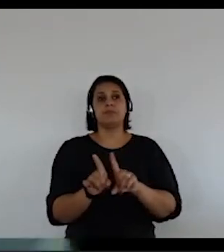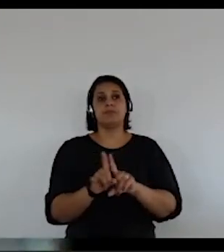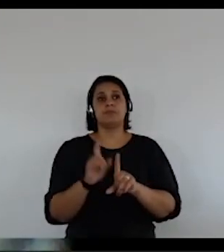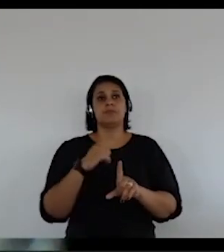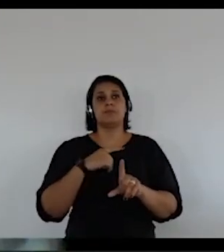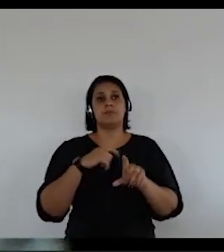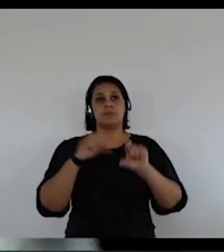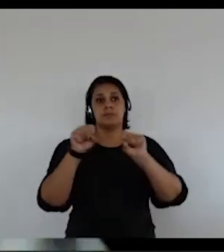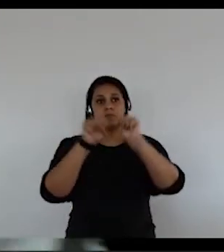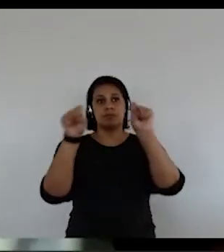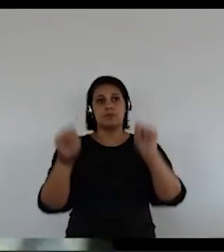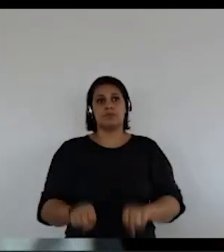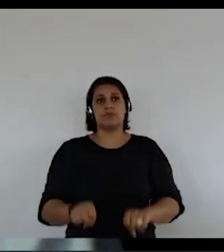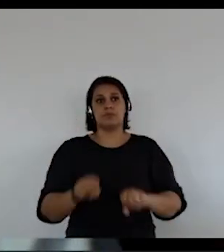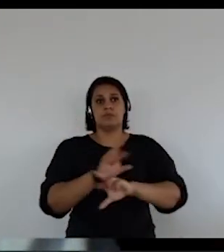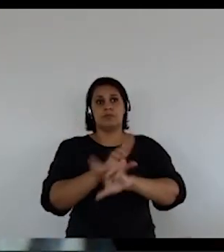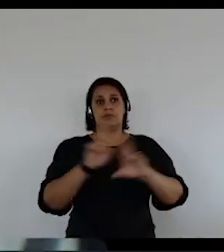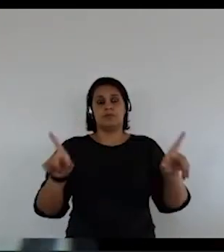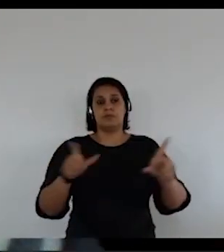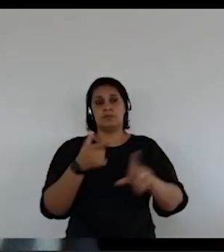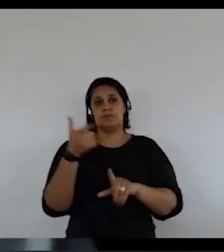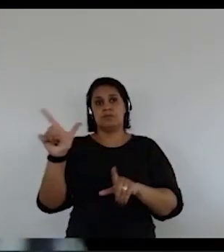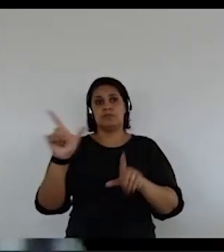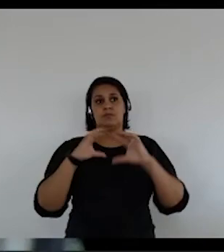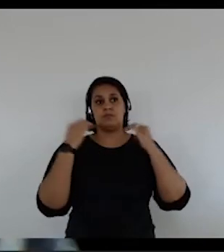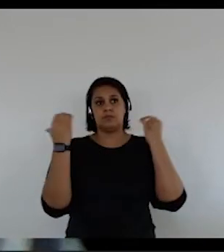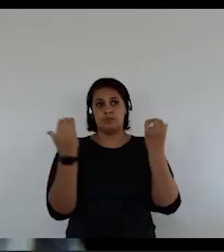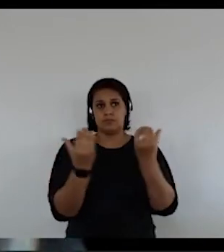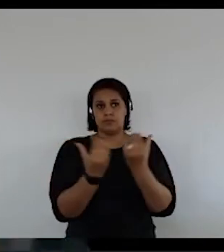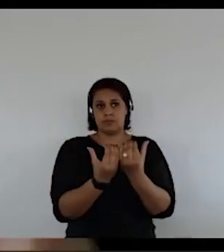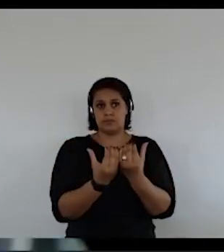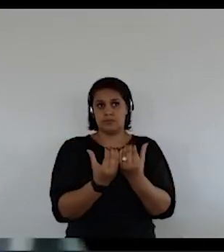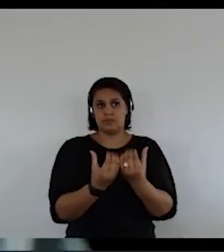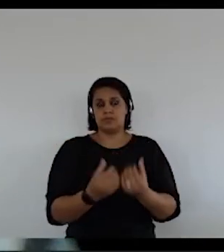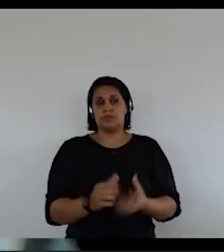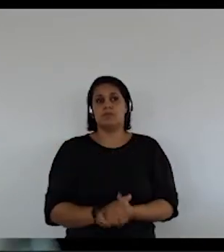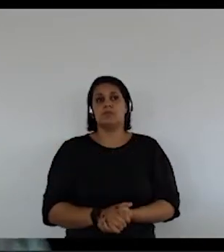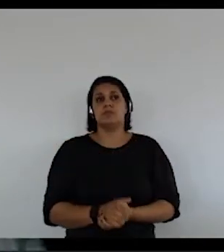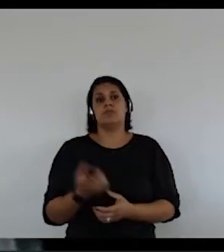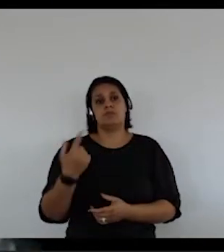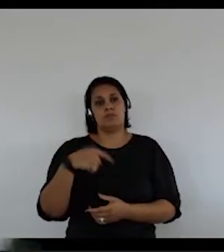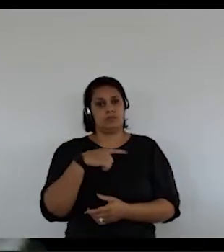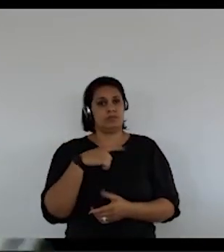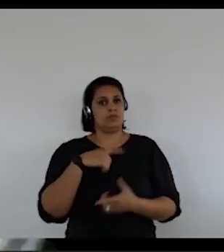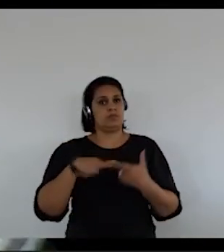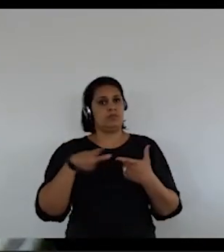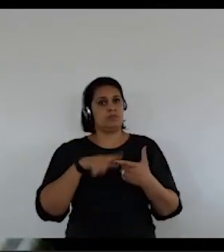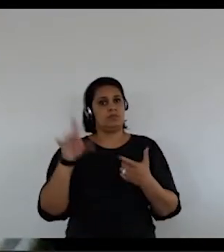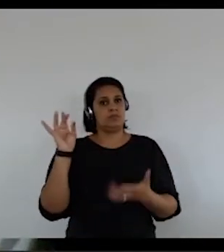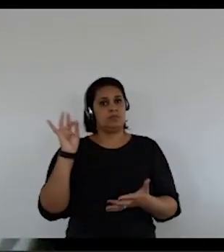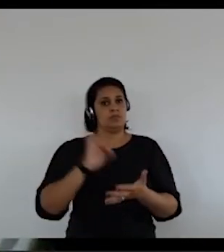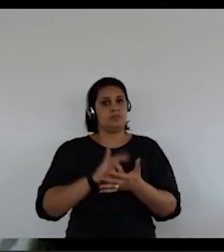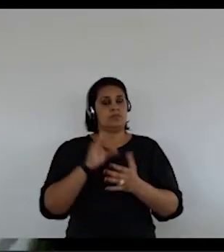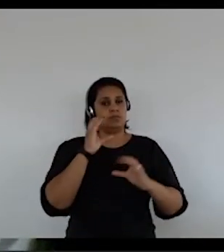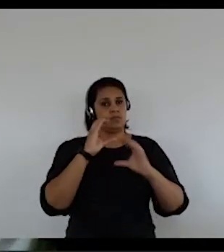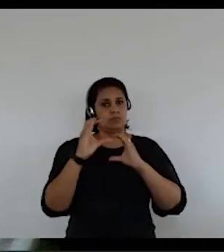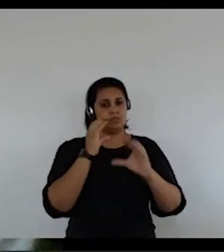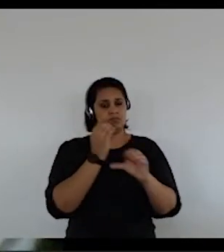sistemas diferentes do que outras comunidades. Então, temos um problema prático de comunicação,